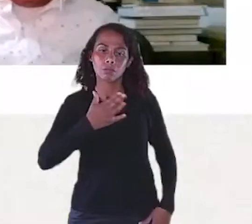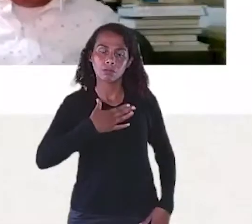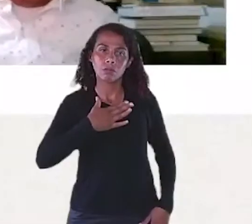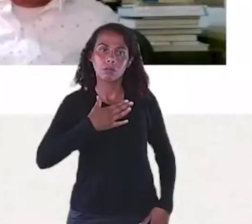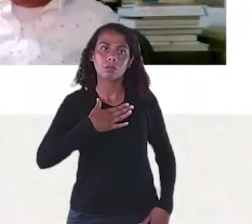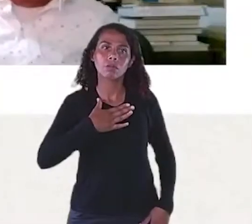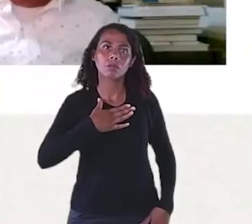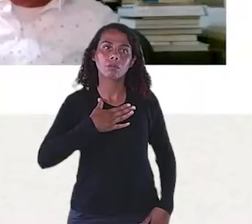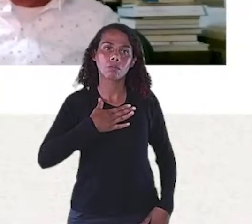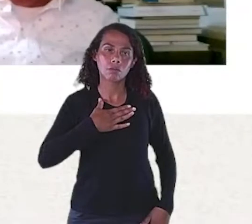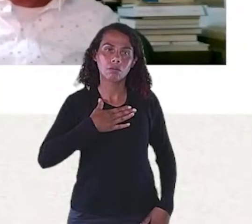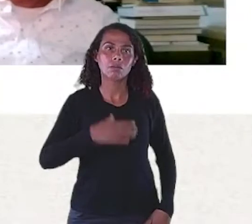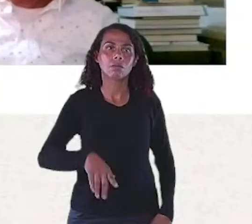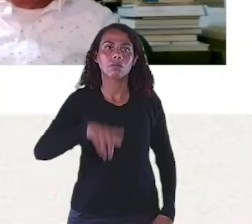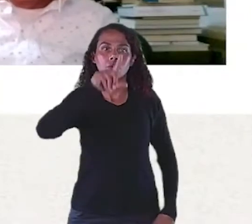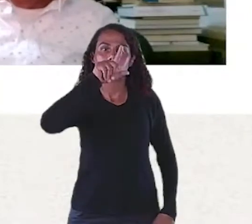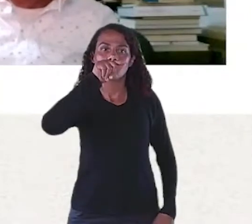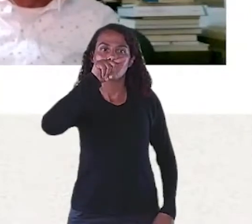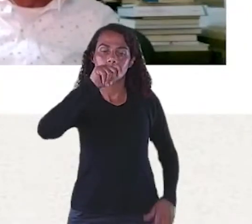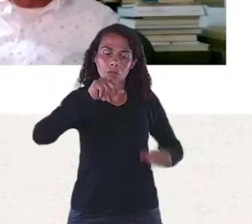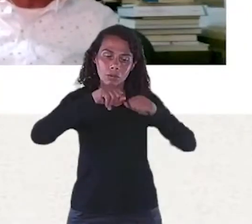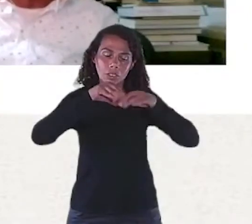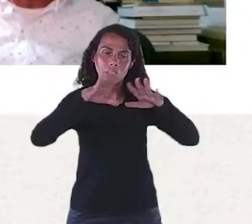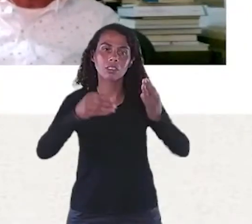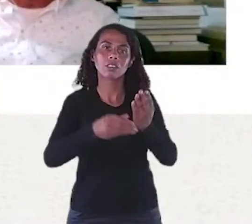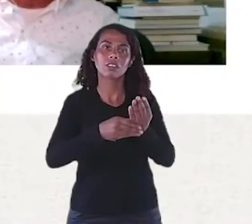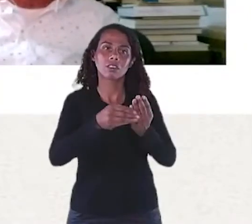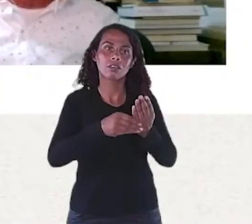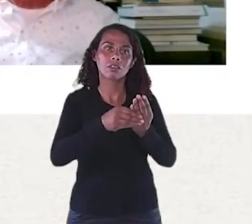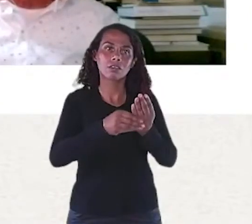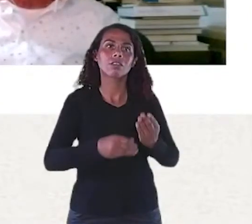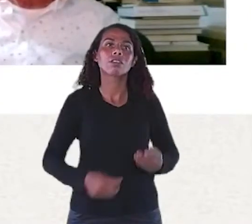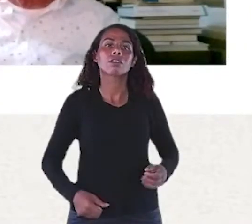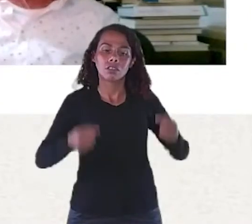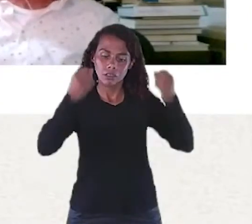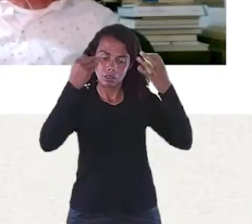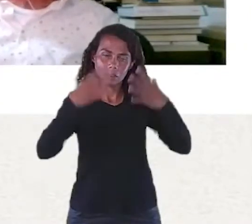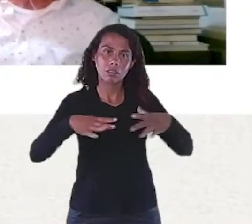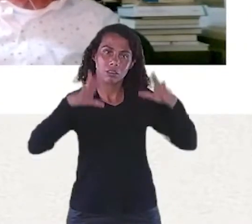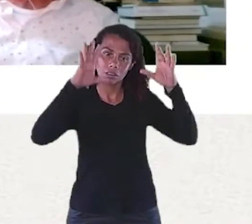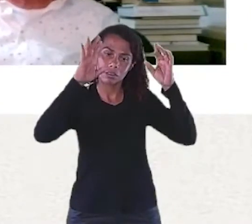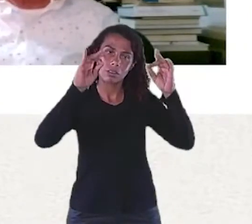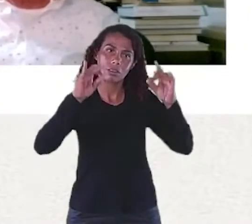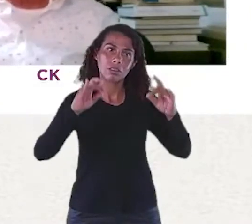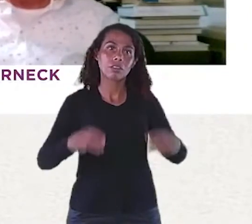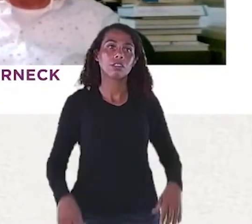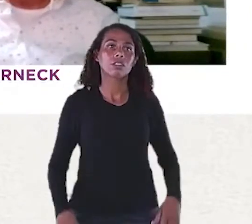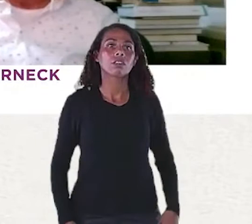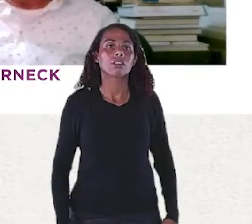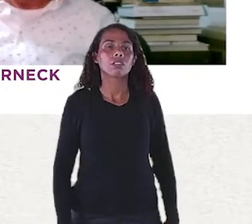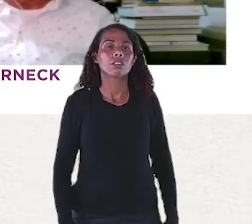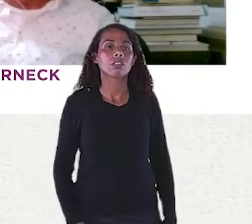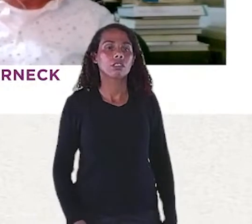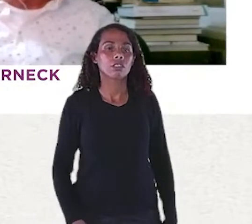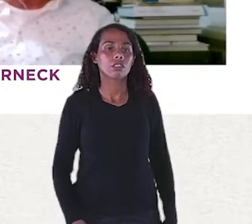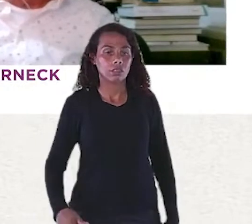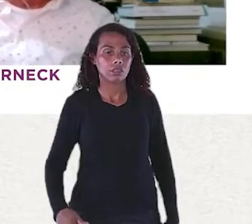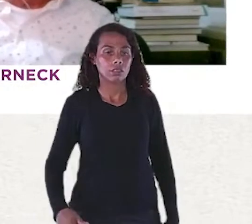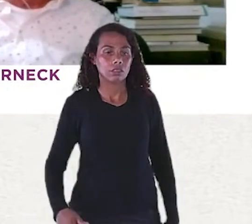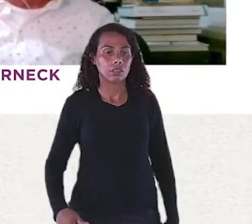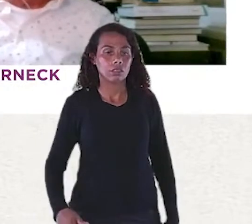admirado. E que não cansou de dar lições. Eu me lembro nos últimos anos, morreu à beira dos 90 anos, né? Ele tinha